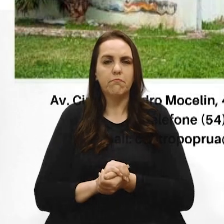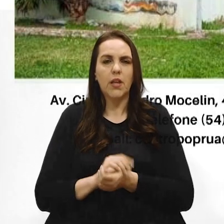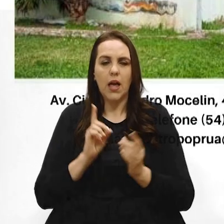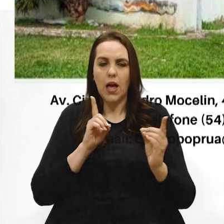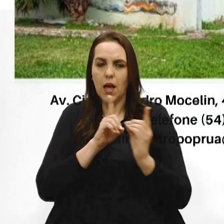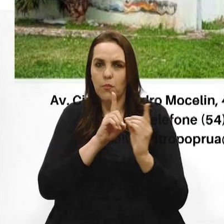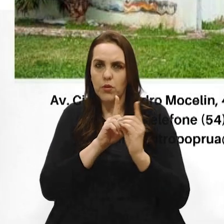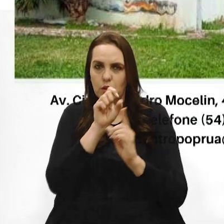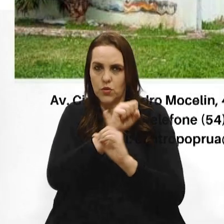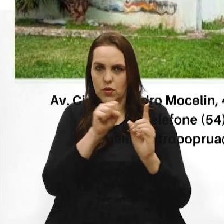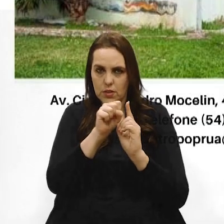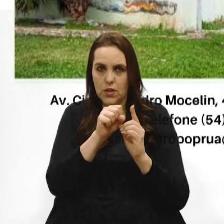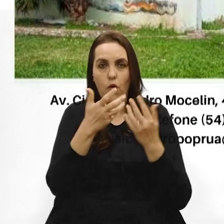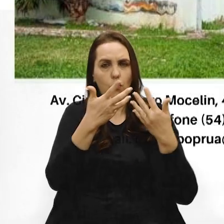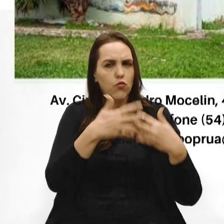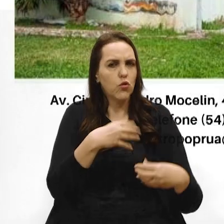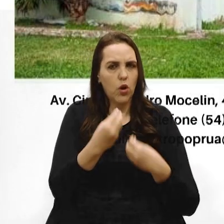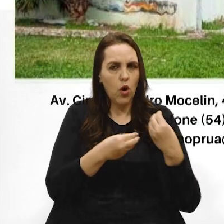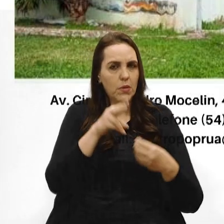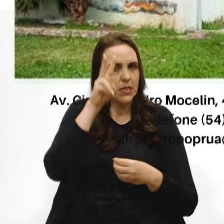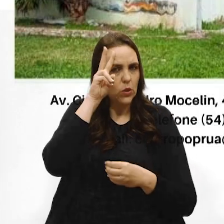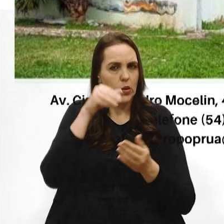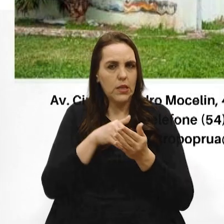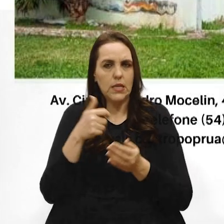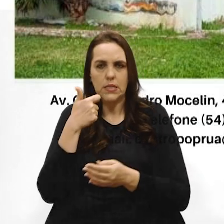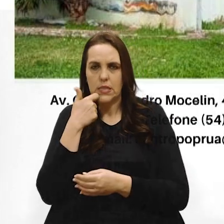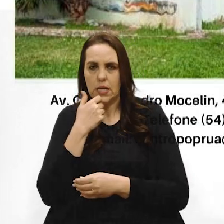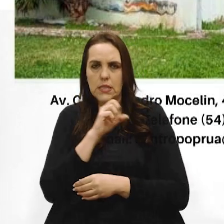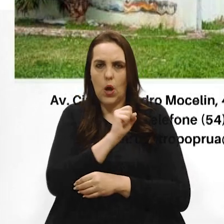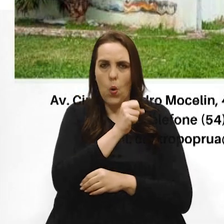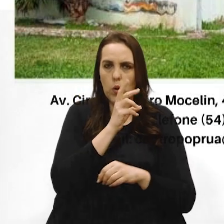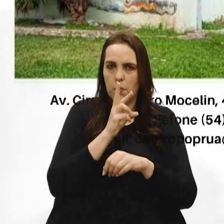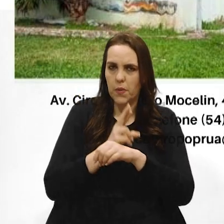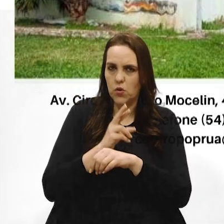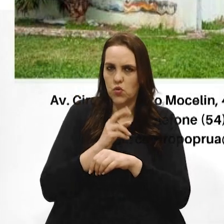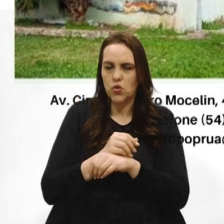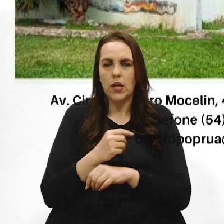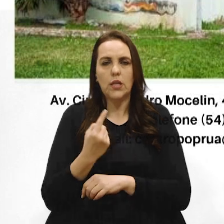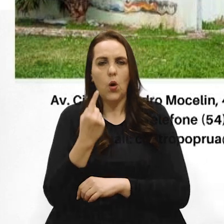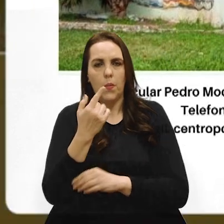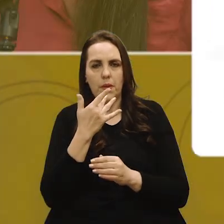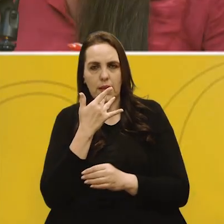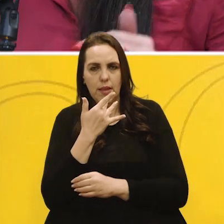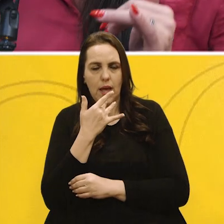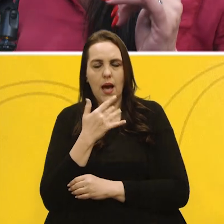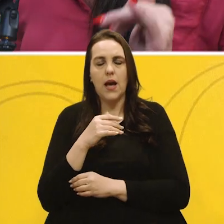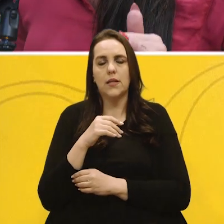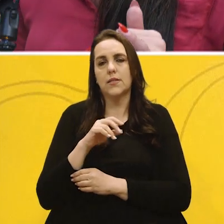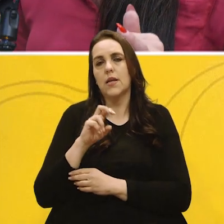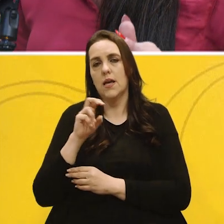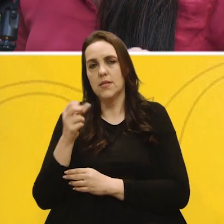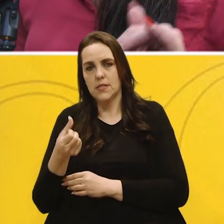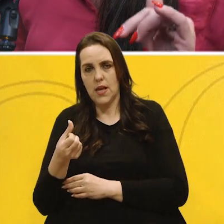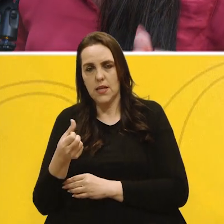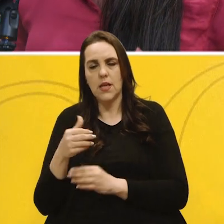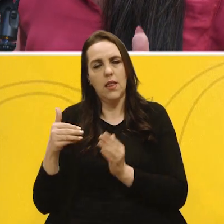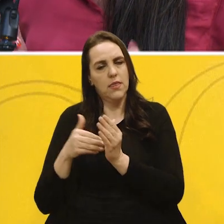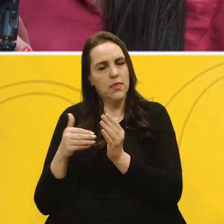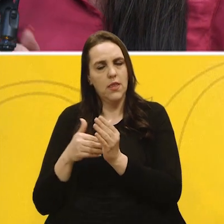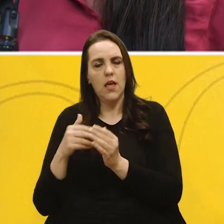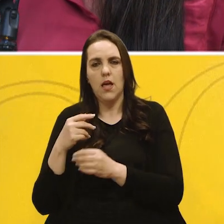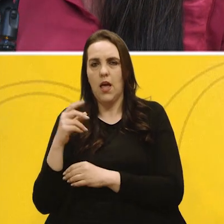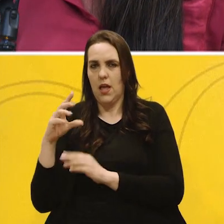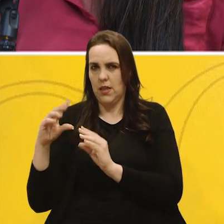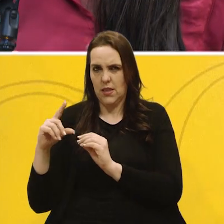a abordagem social ela vai funcionar de segunda a sexta, das 8 ao meio-dia, da 1 às 5, das 6 às 22, e o plantão social finais